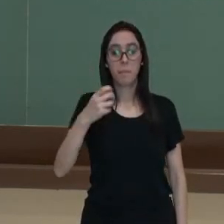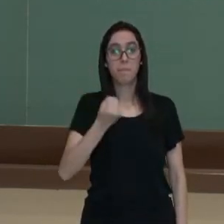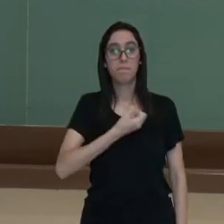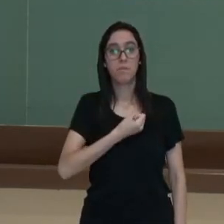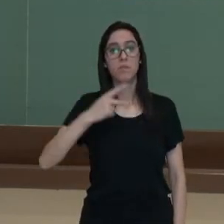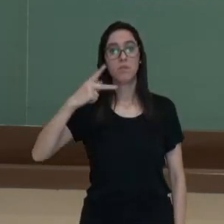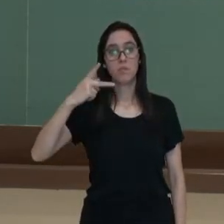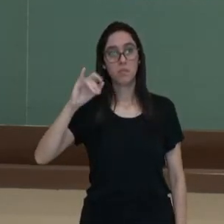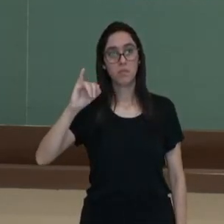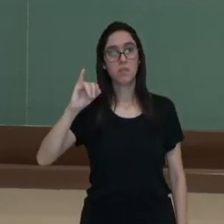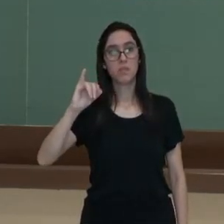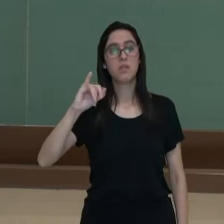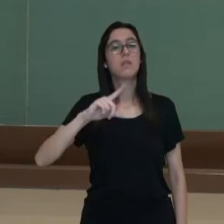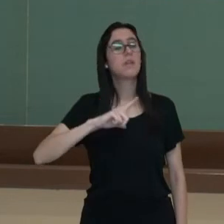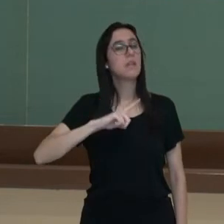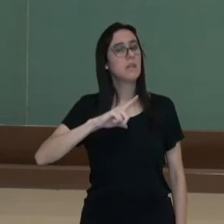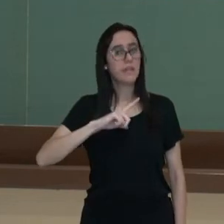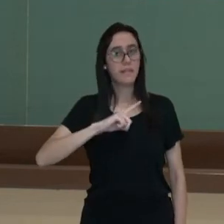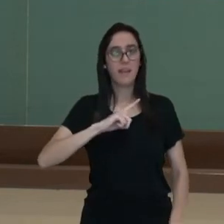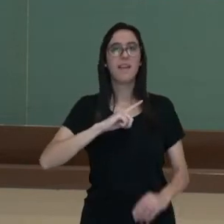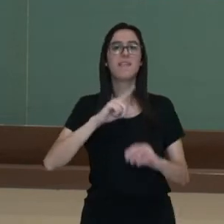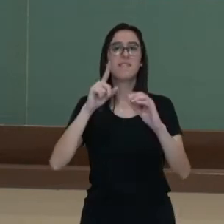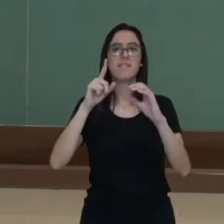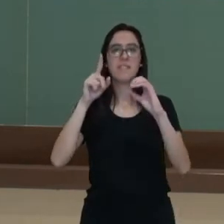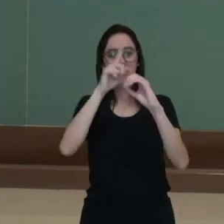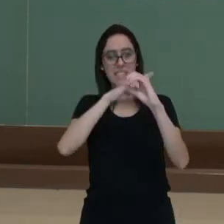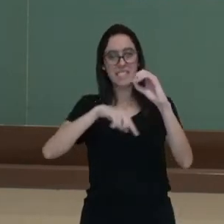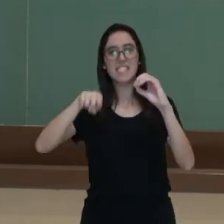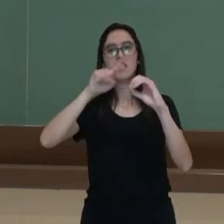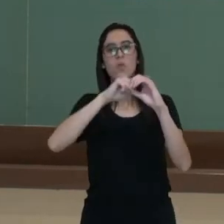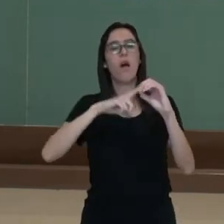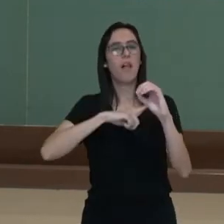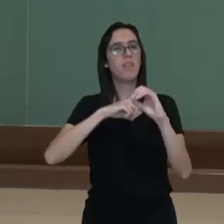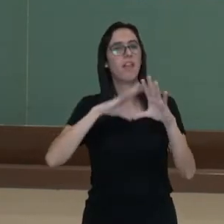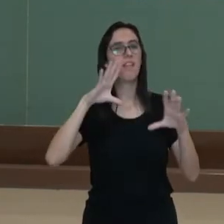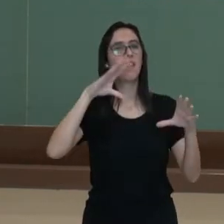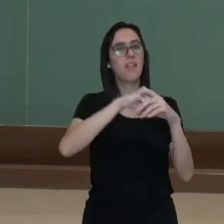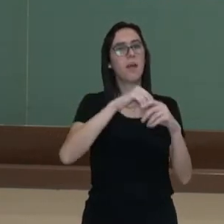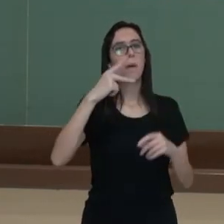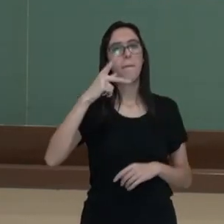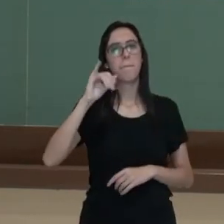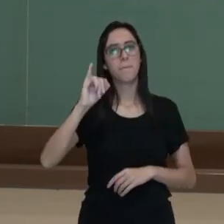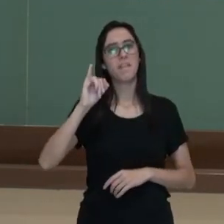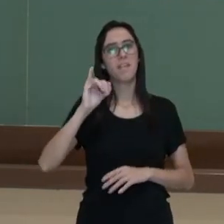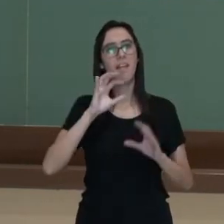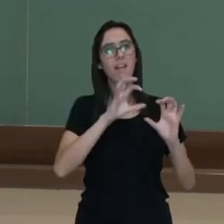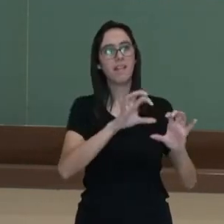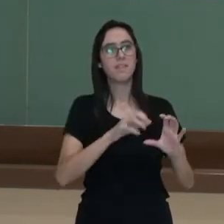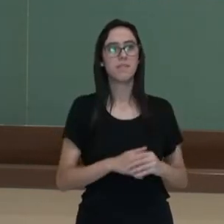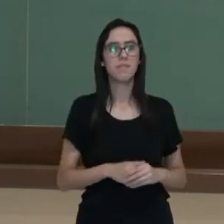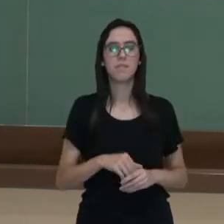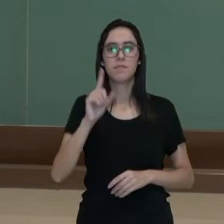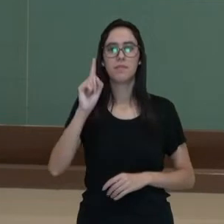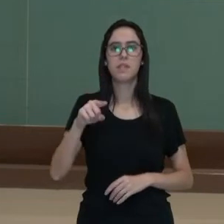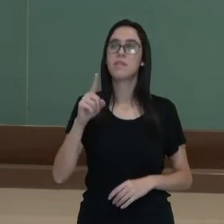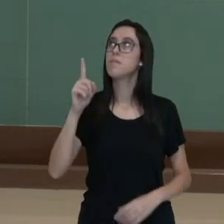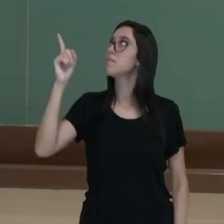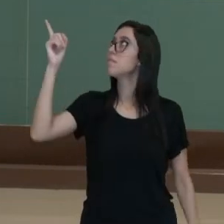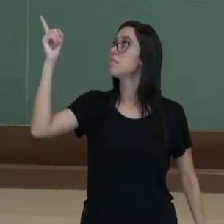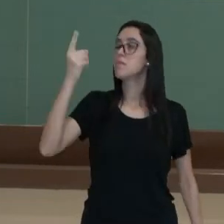nos cálculos que sempre envolvem círculo e circunferência, porque ele vem dessa razão, ó. Ele é esse número aqui,